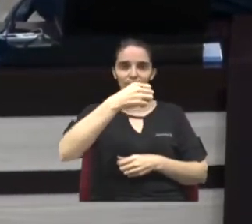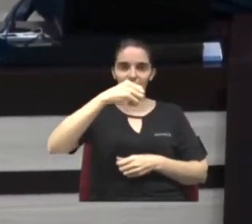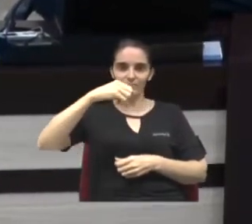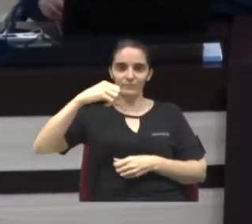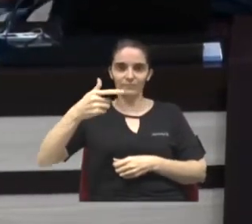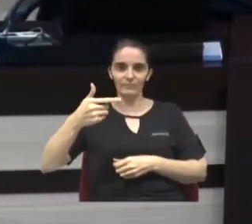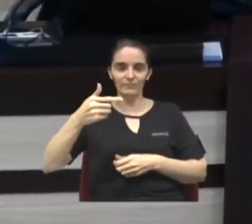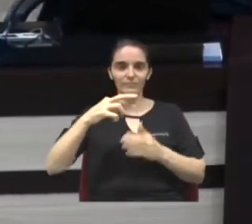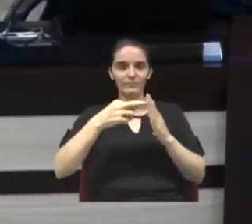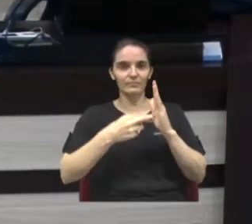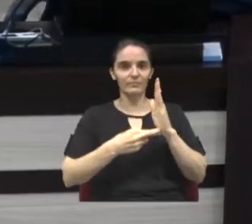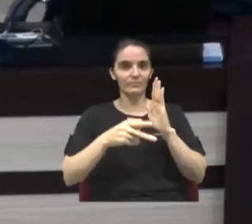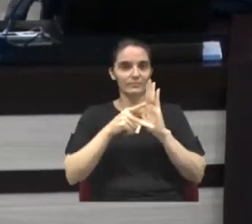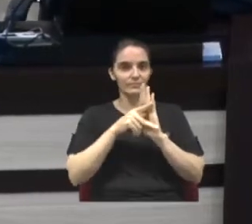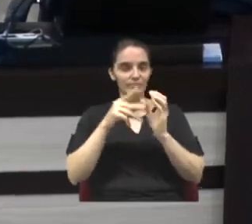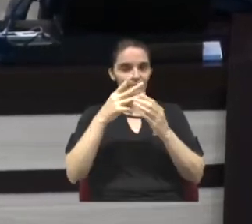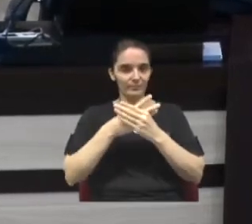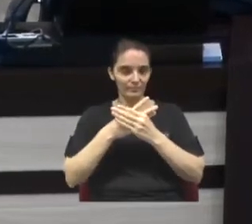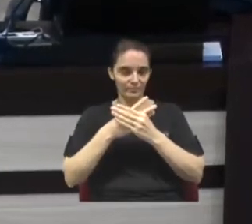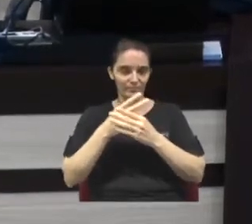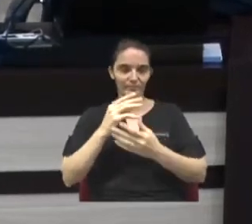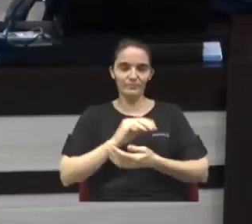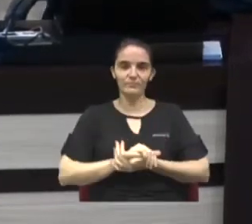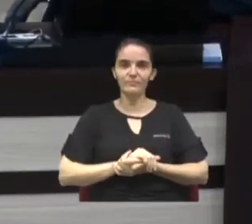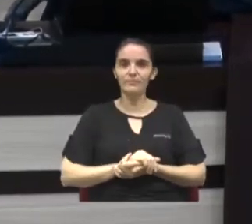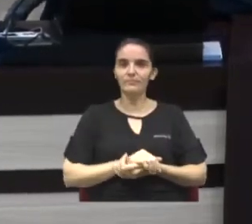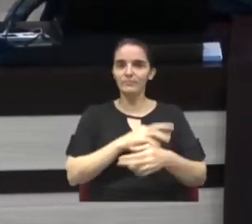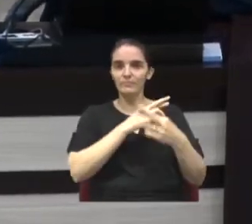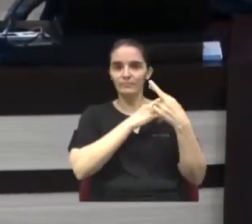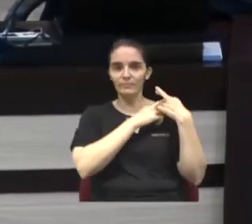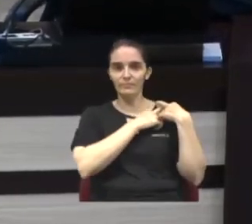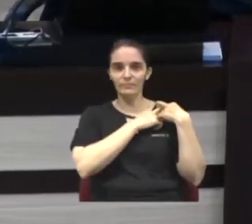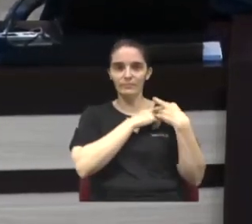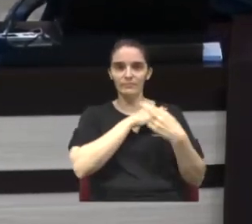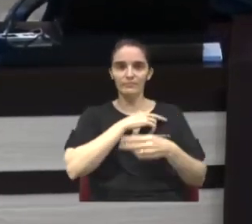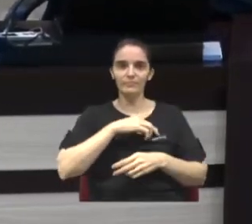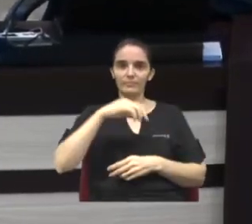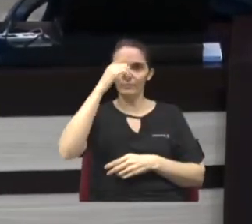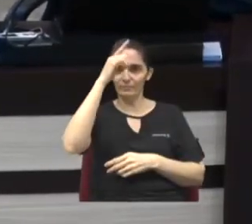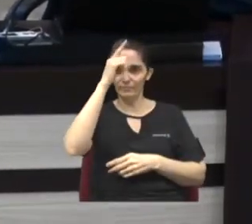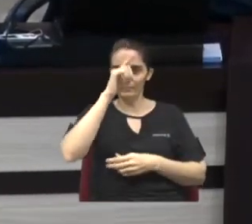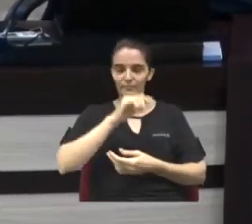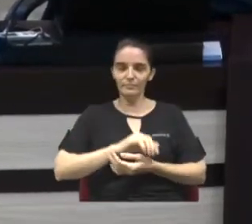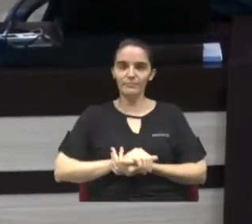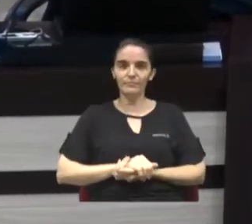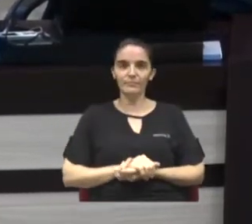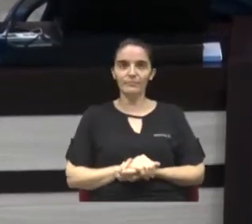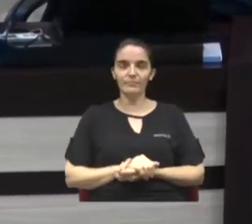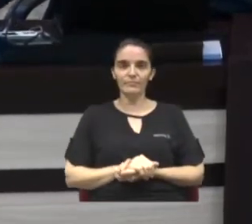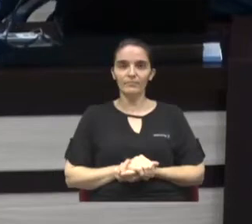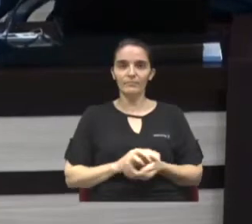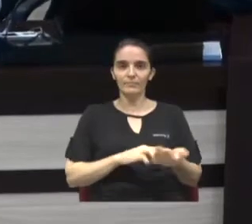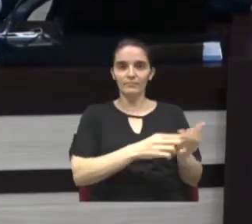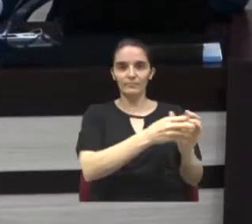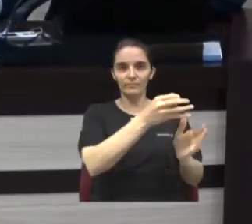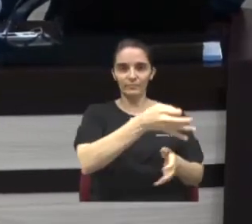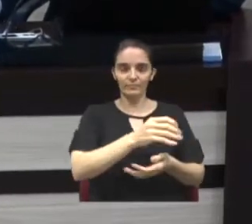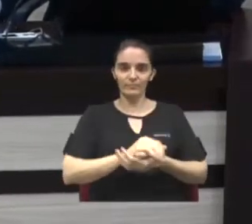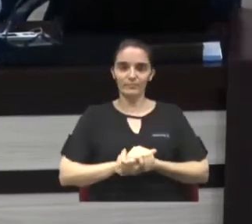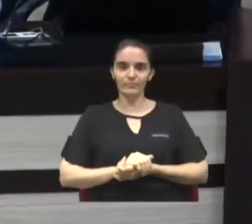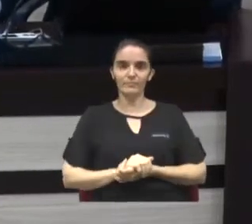44/1992, regimento interno da Câmara Municipal de Limeira. Autoria, vereador Sidney Pascotto. As